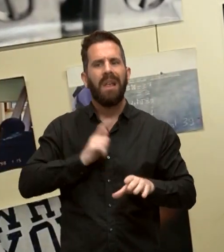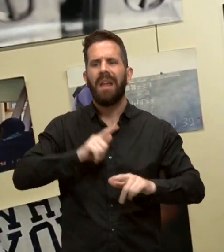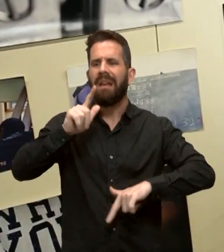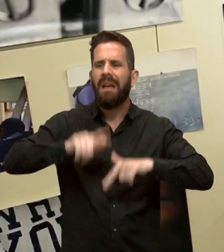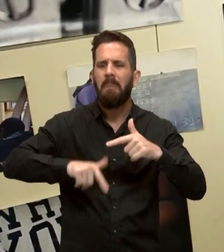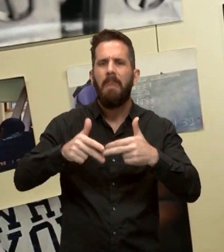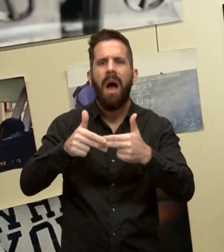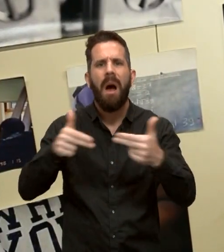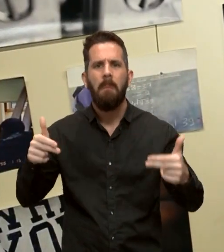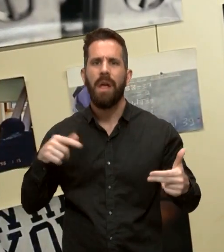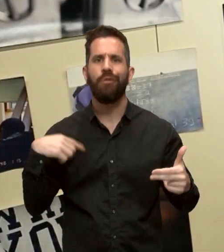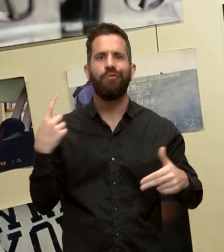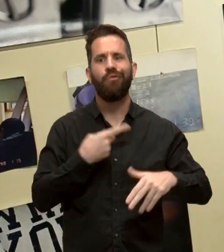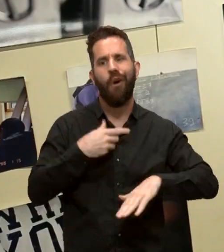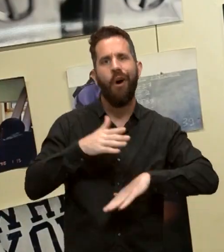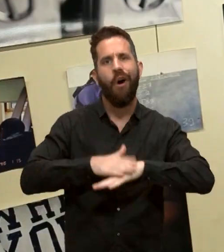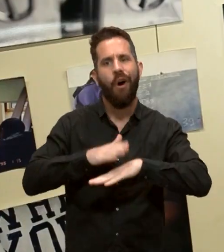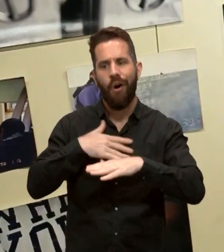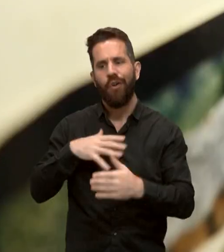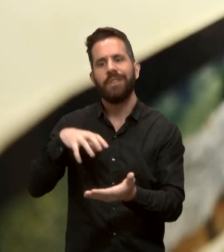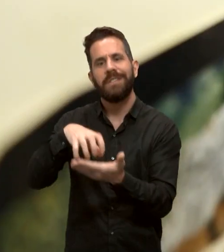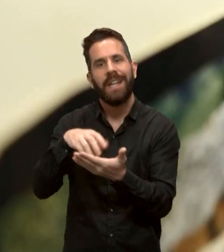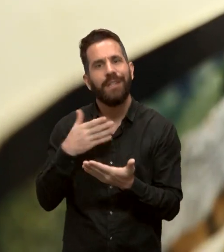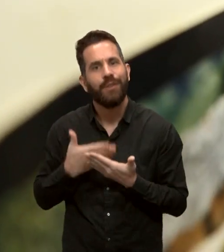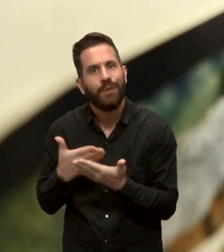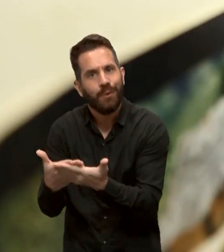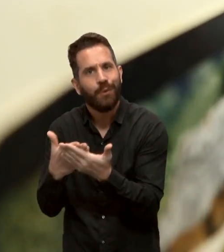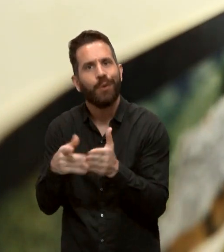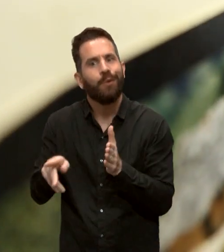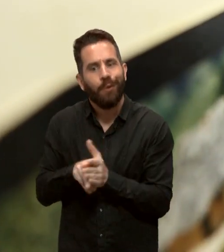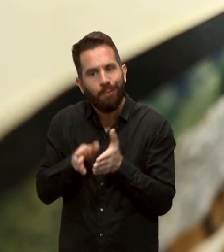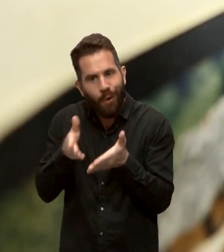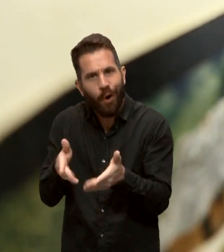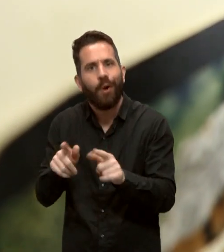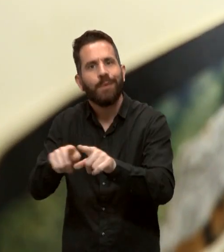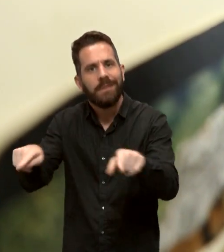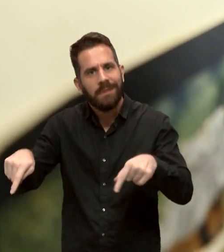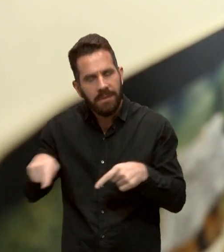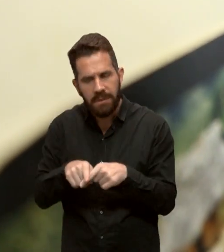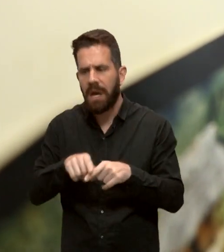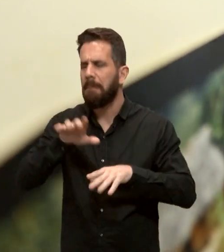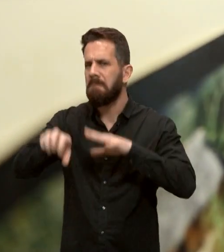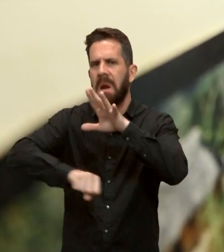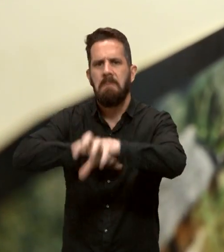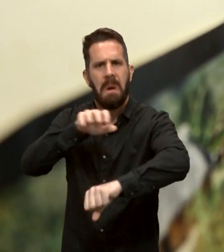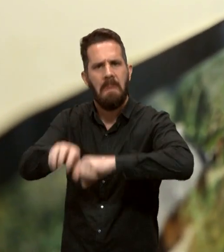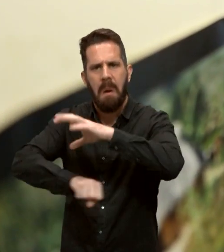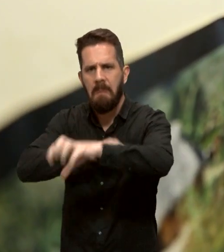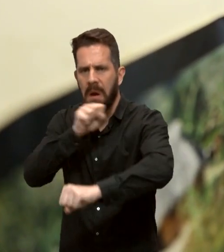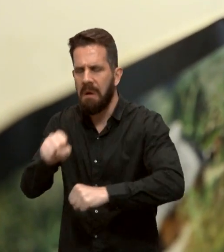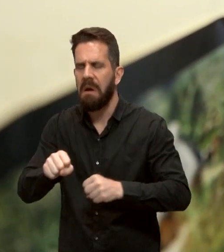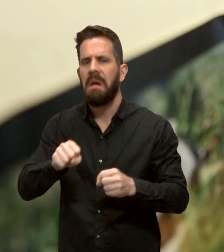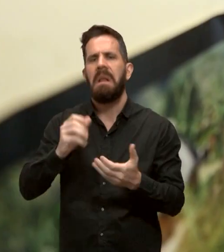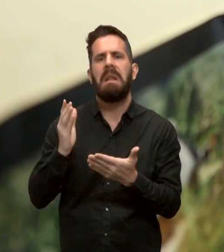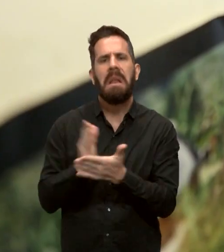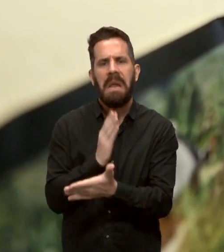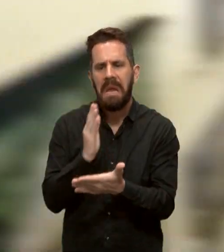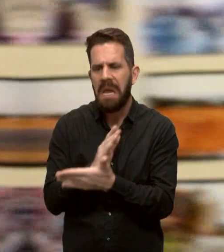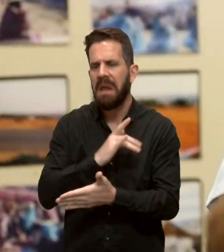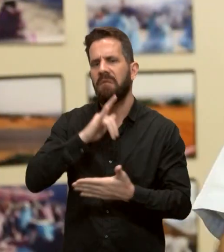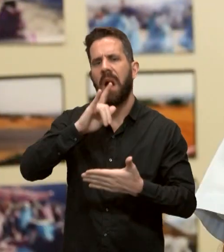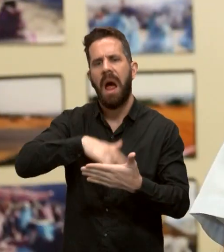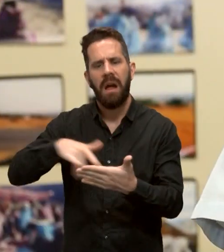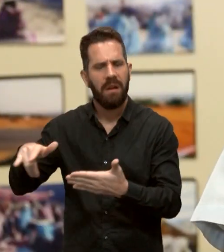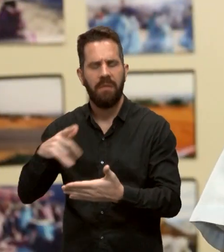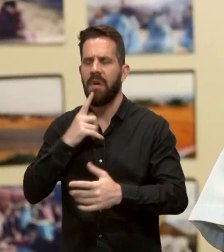equipamento, tudo que a gente tinha do centro de estudo, da sala que tinha, e levaram os livros e arquivos e tudo, e proibiram